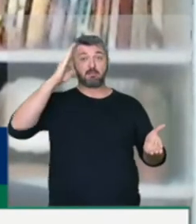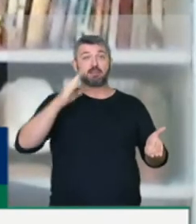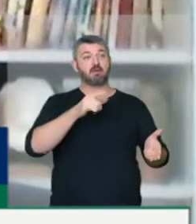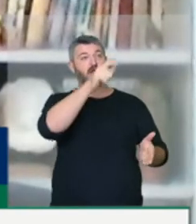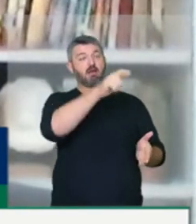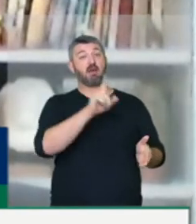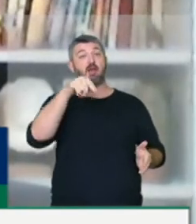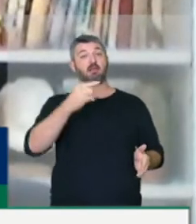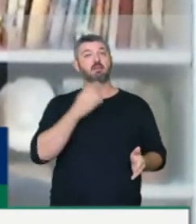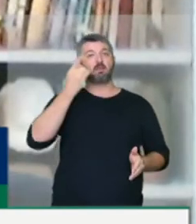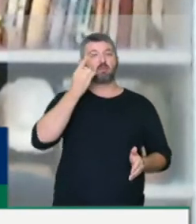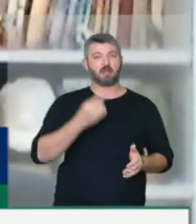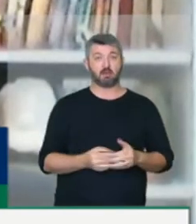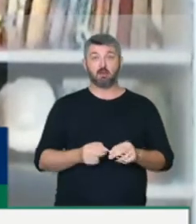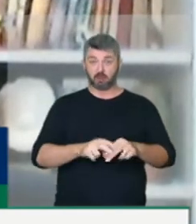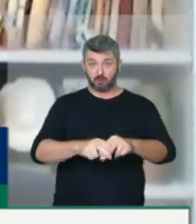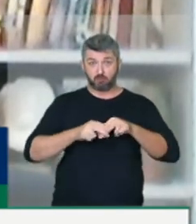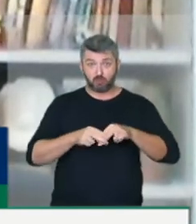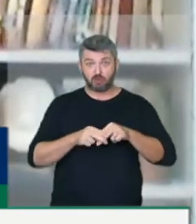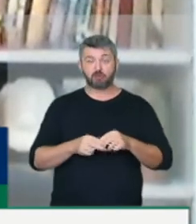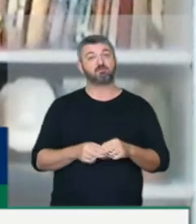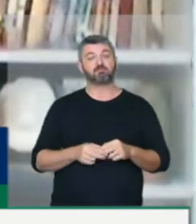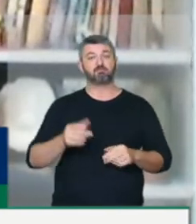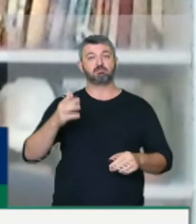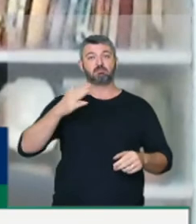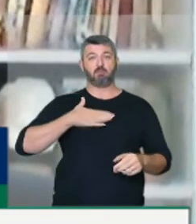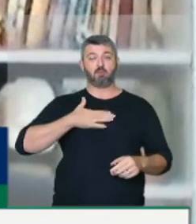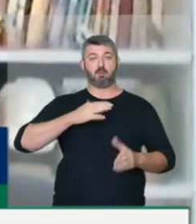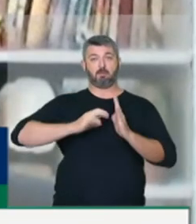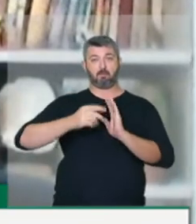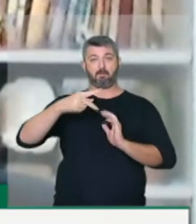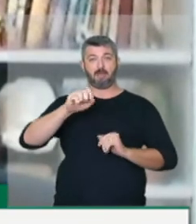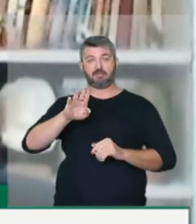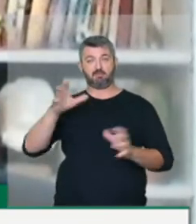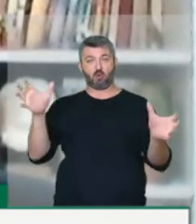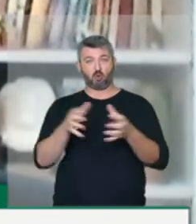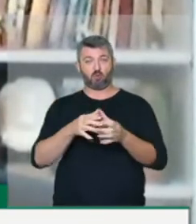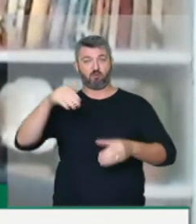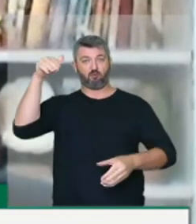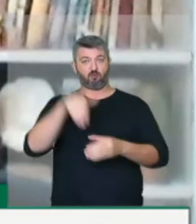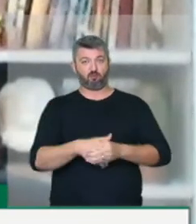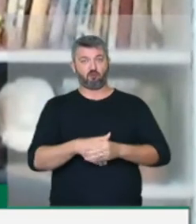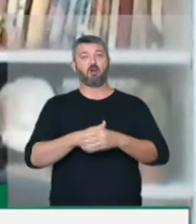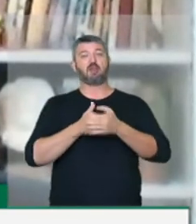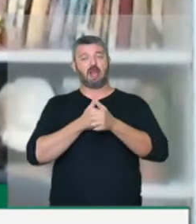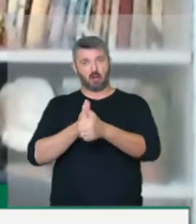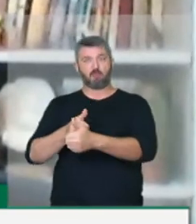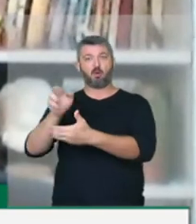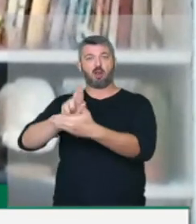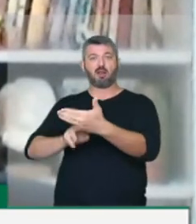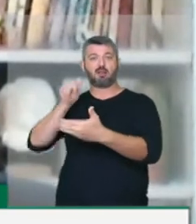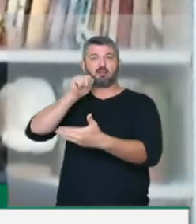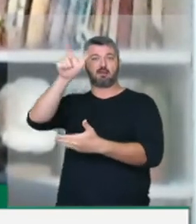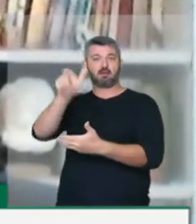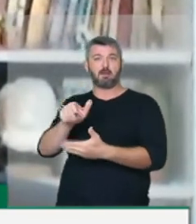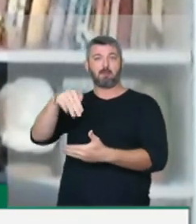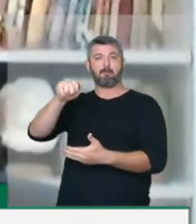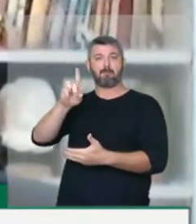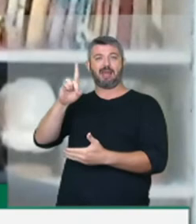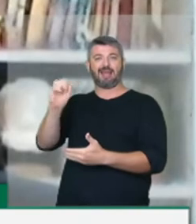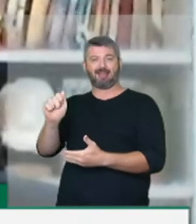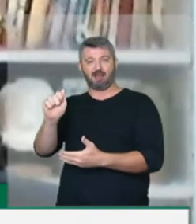de um parlamentar. Por isso, senhor presidente, o voto do PSB, da sua bancada, seguindo o relatório da deputada